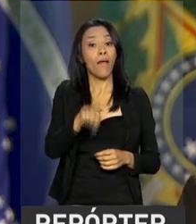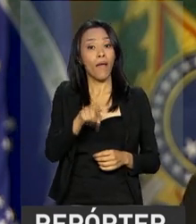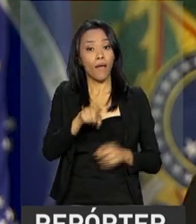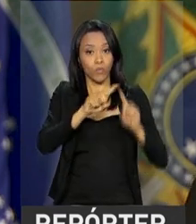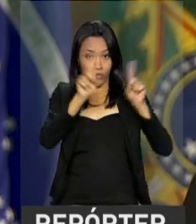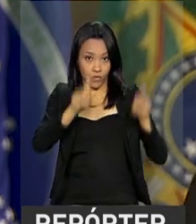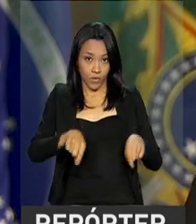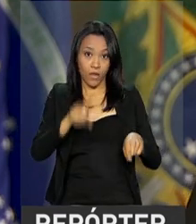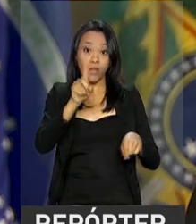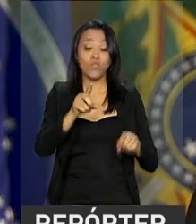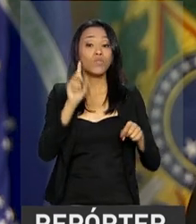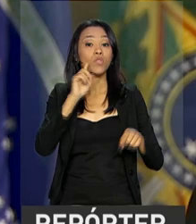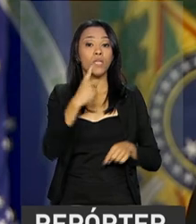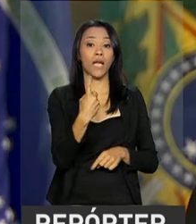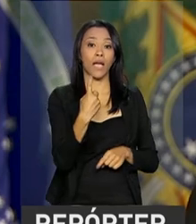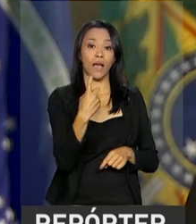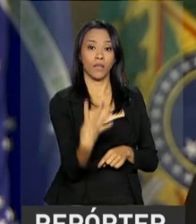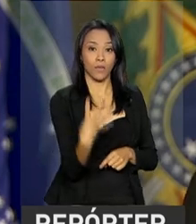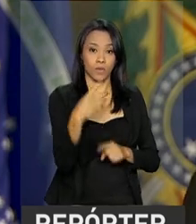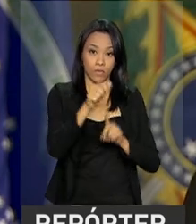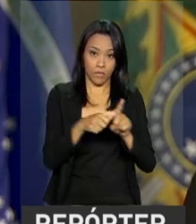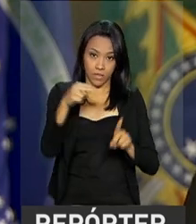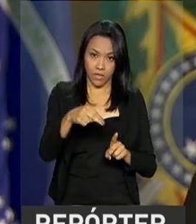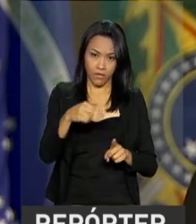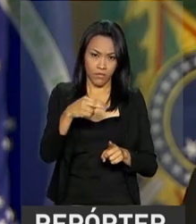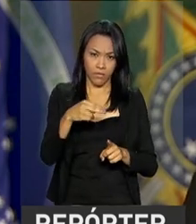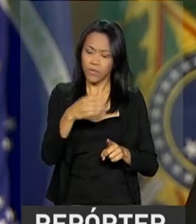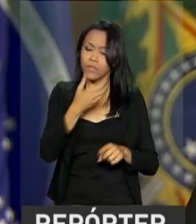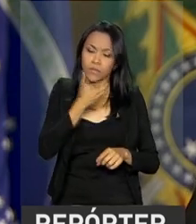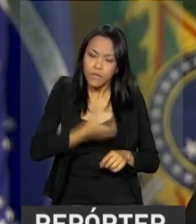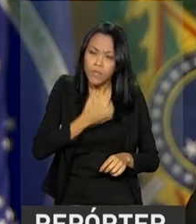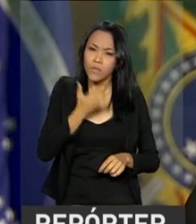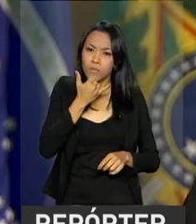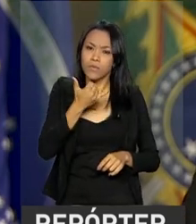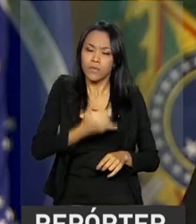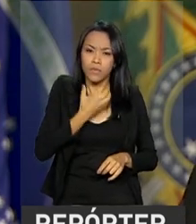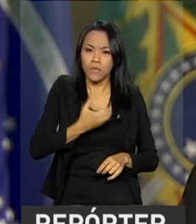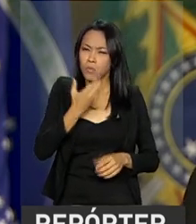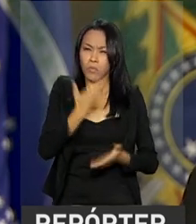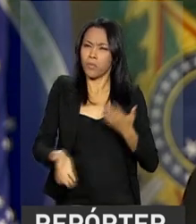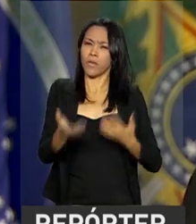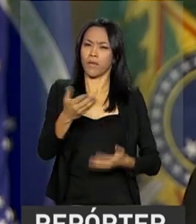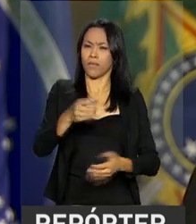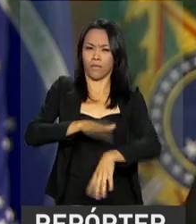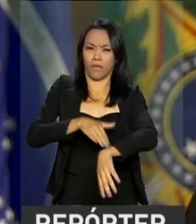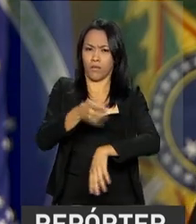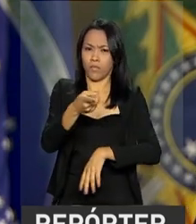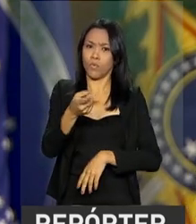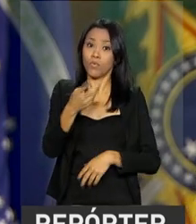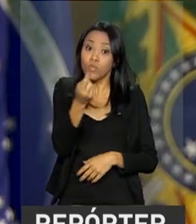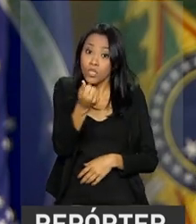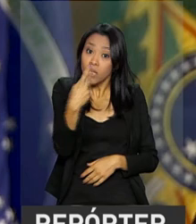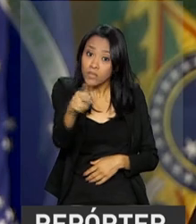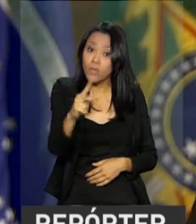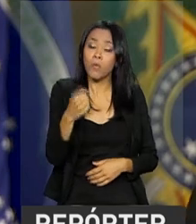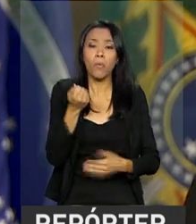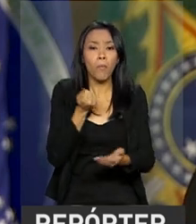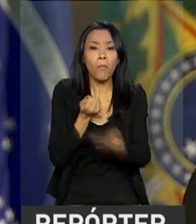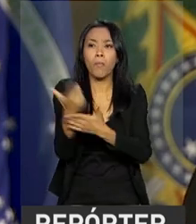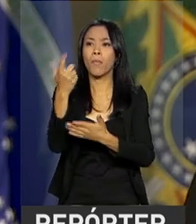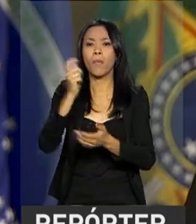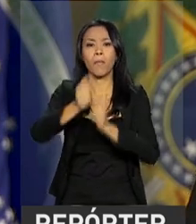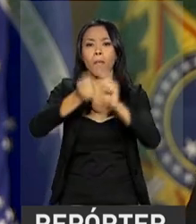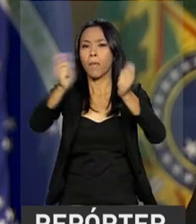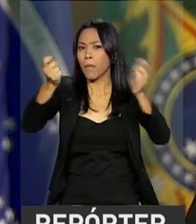de dezembro não perca tempo esse dinheiro é seu e vista pague contas com um